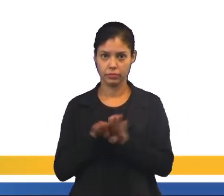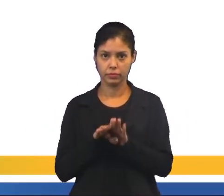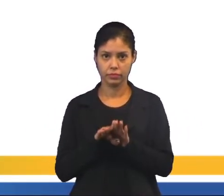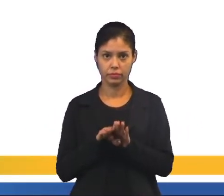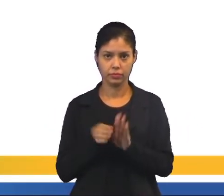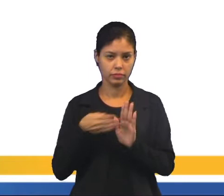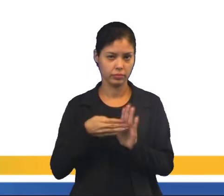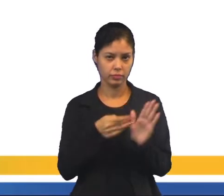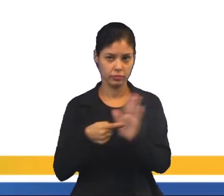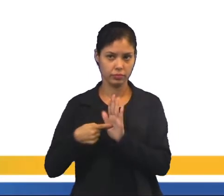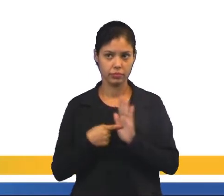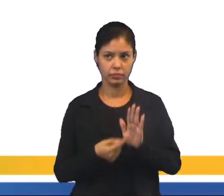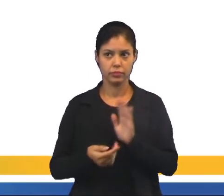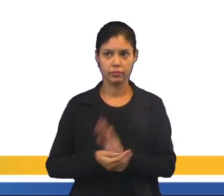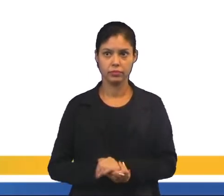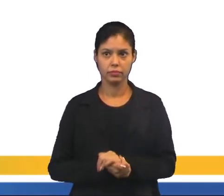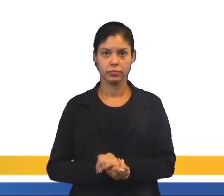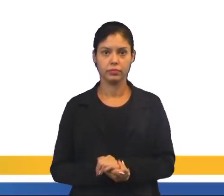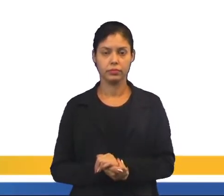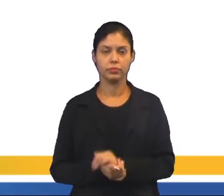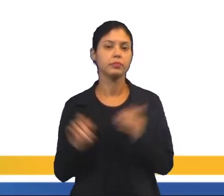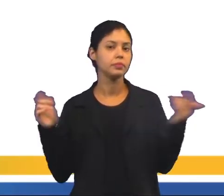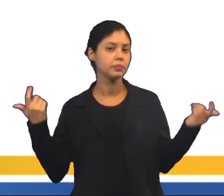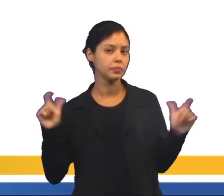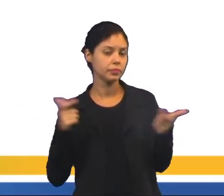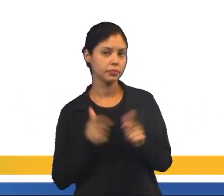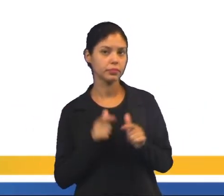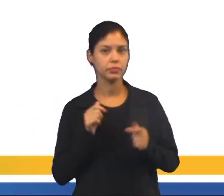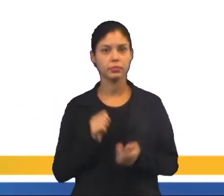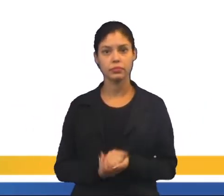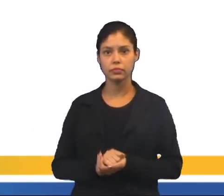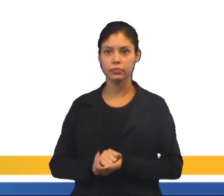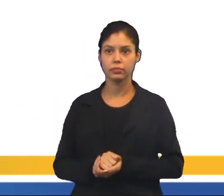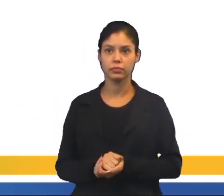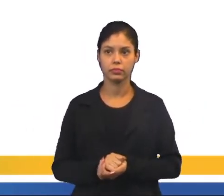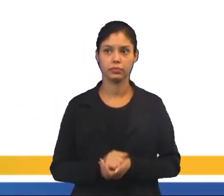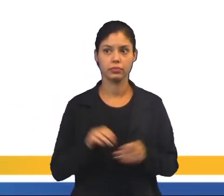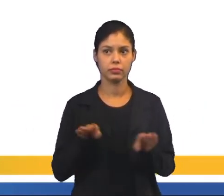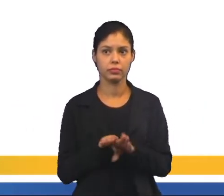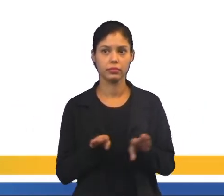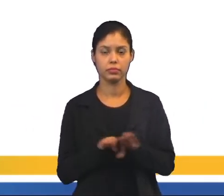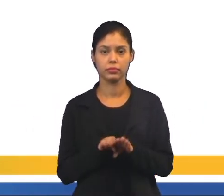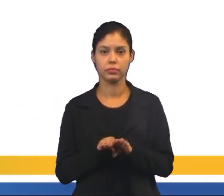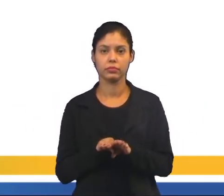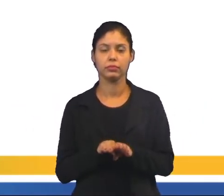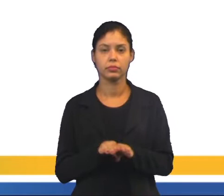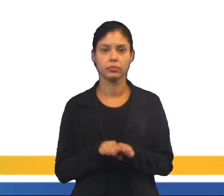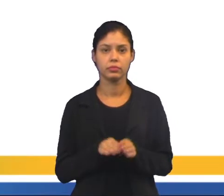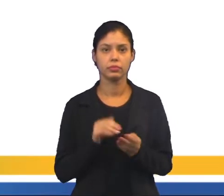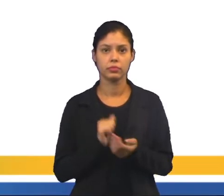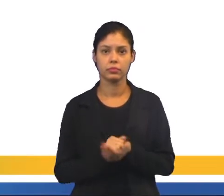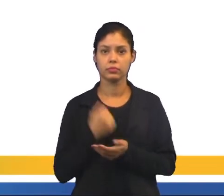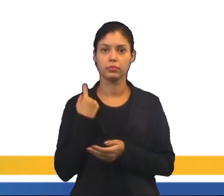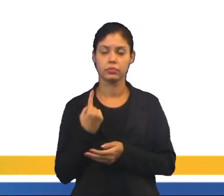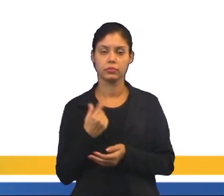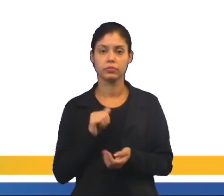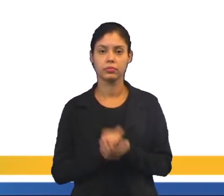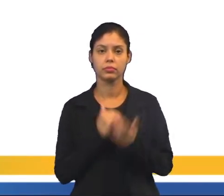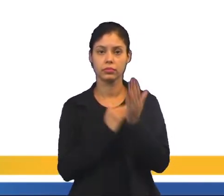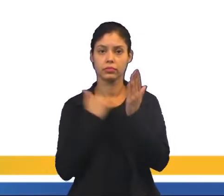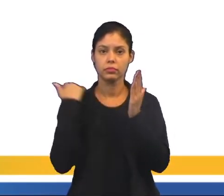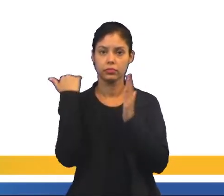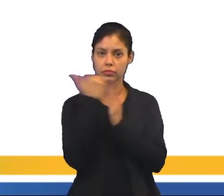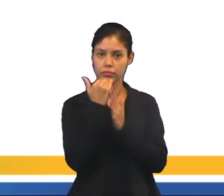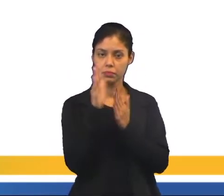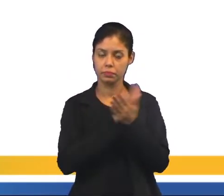proporção. A parte de baixo foi reduzida apenas a parte de baixo com 1. E em cima